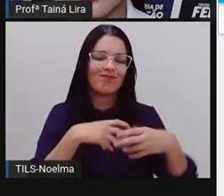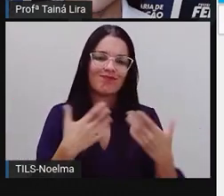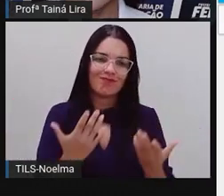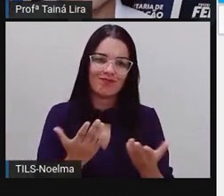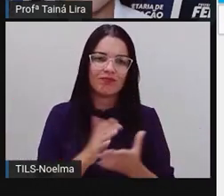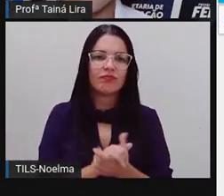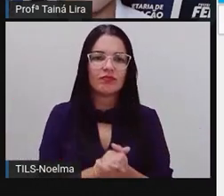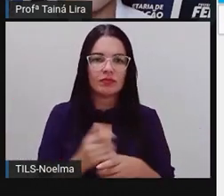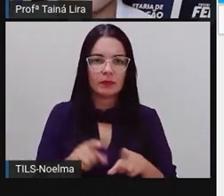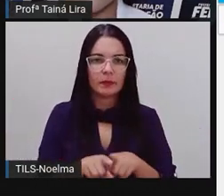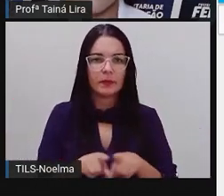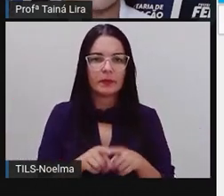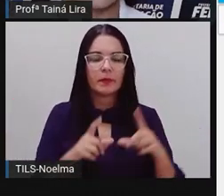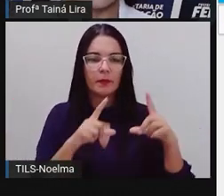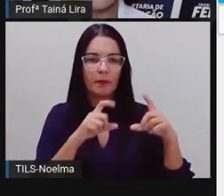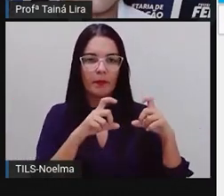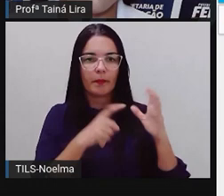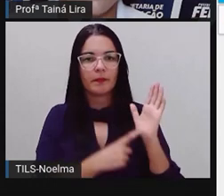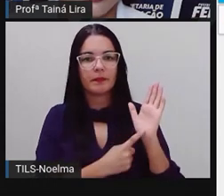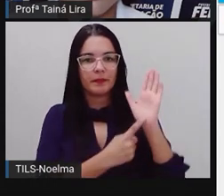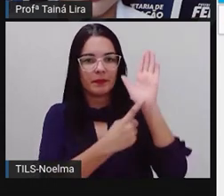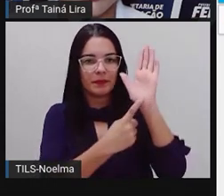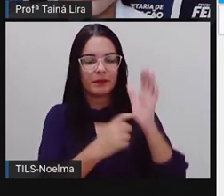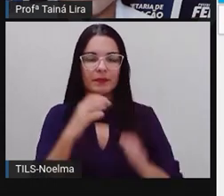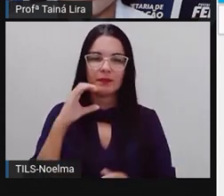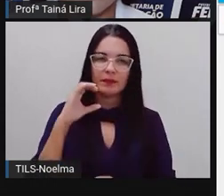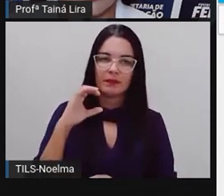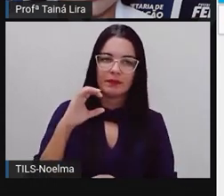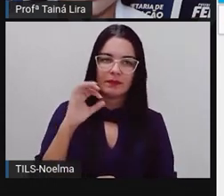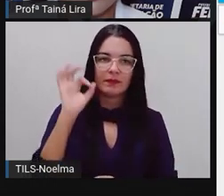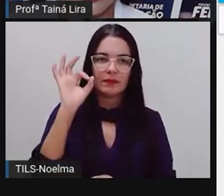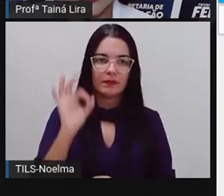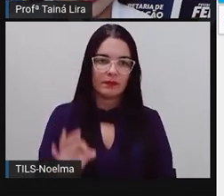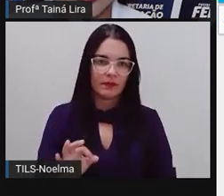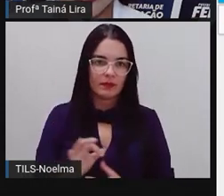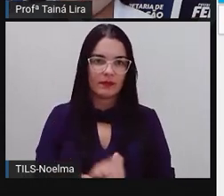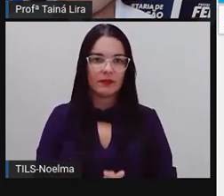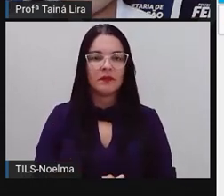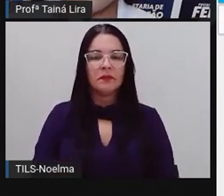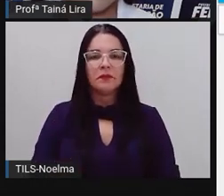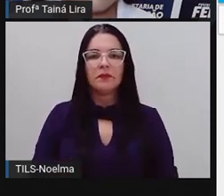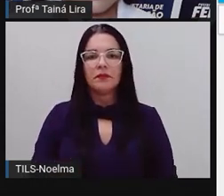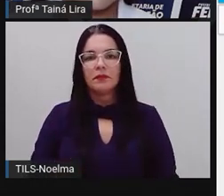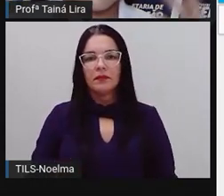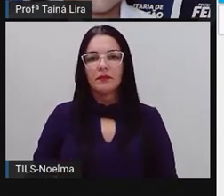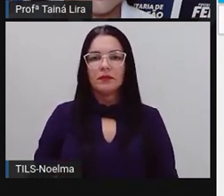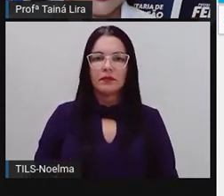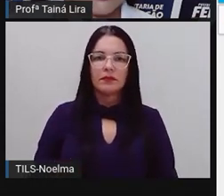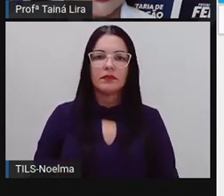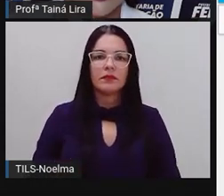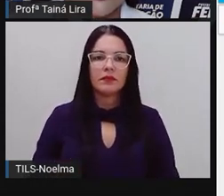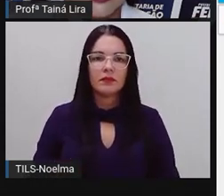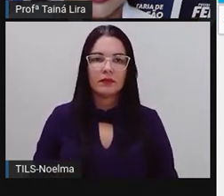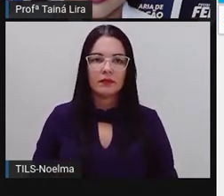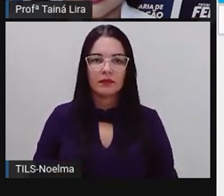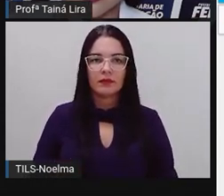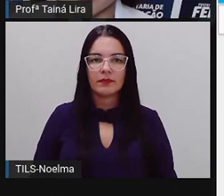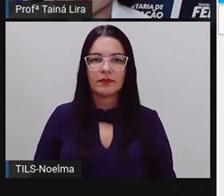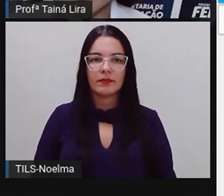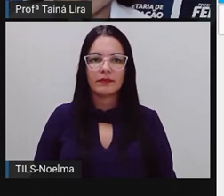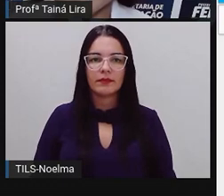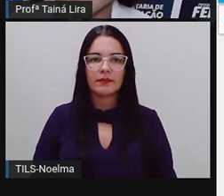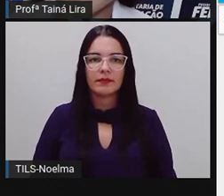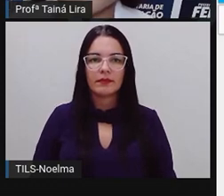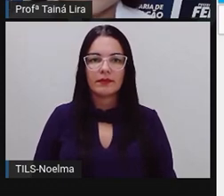retrata ali né os africanos servindo ali as telas pessoas né dentro das suas residências